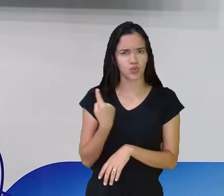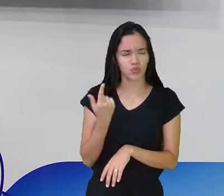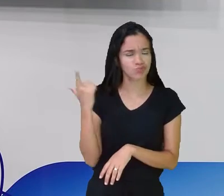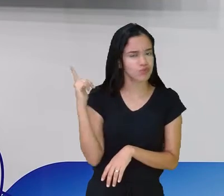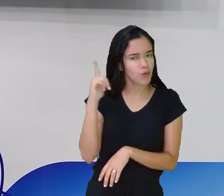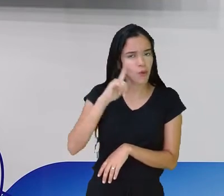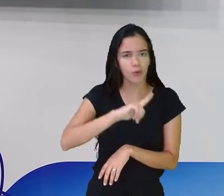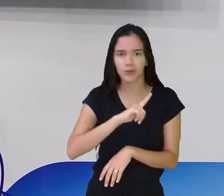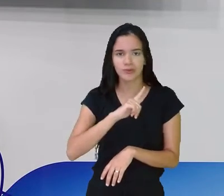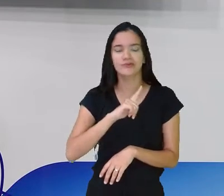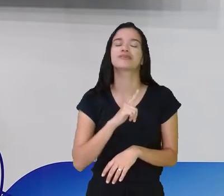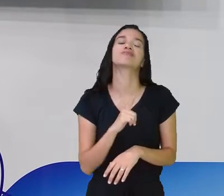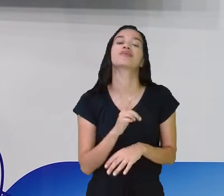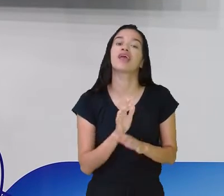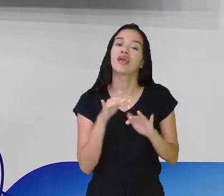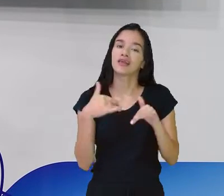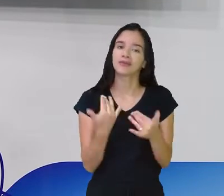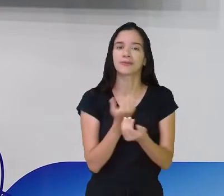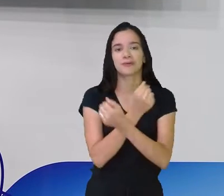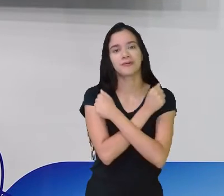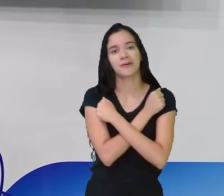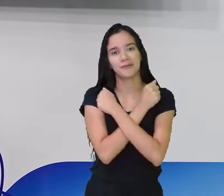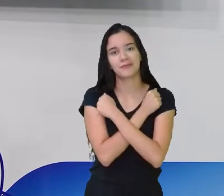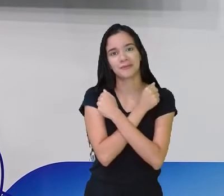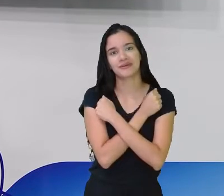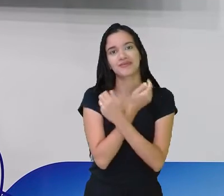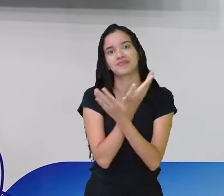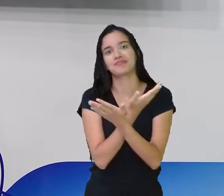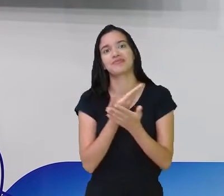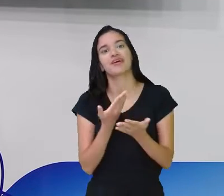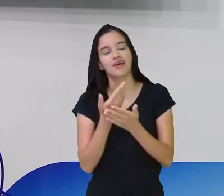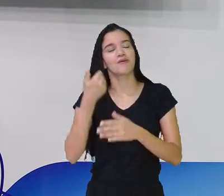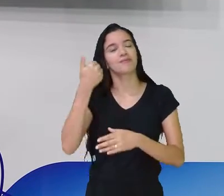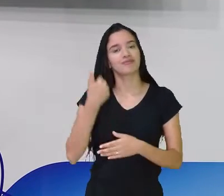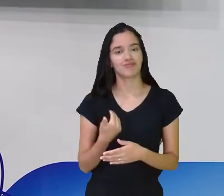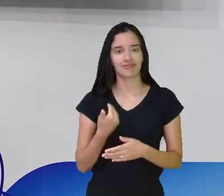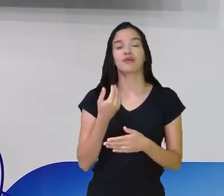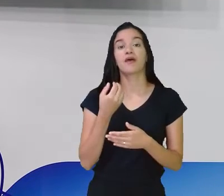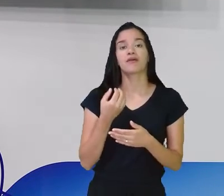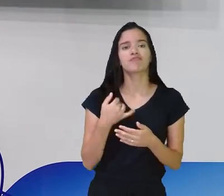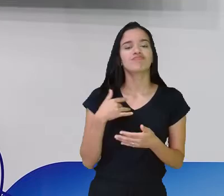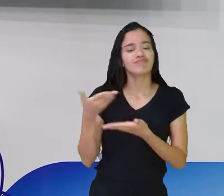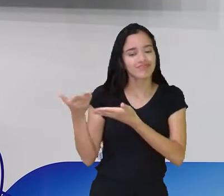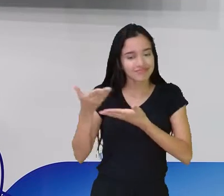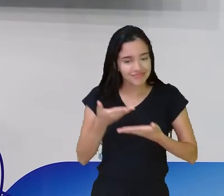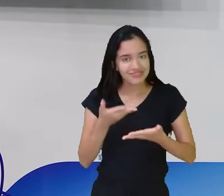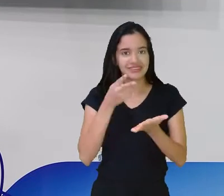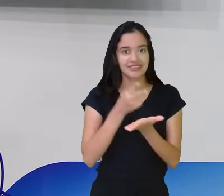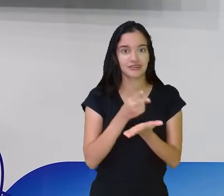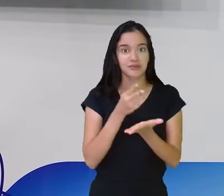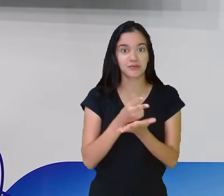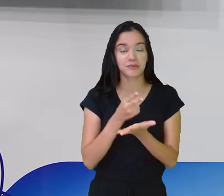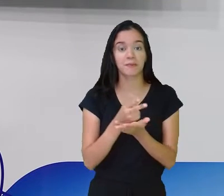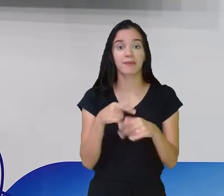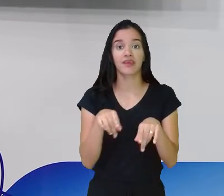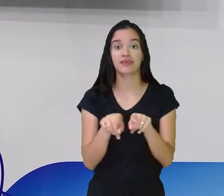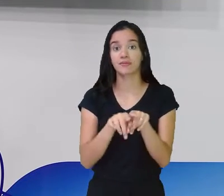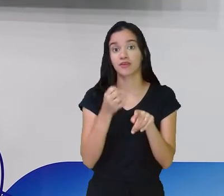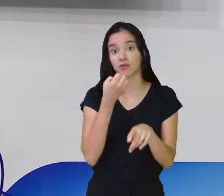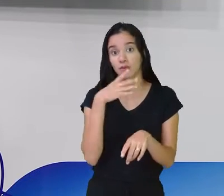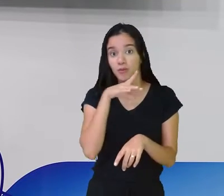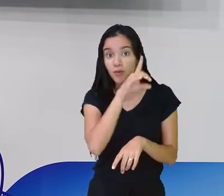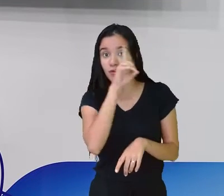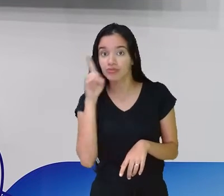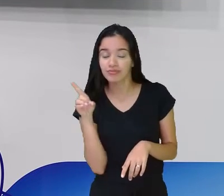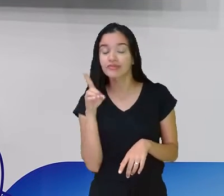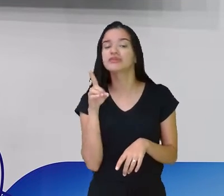conseguiria levar essa aula. Então, aqui um abraço para você, Midian, muito bom ter você aqui com a gente, venha sempre. E para trazer o teu bom dia,